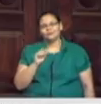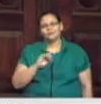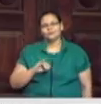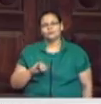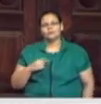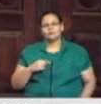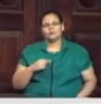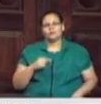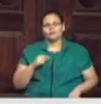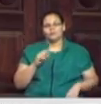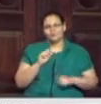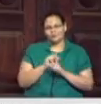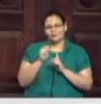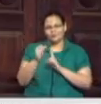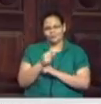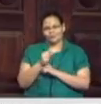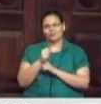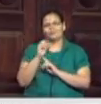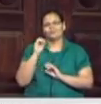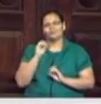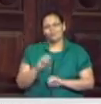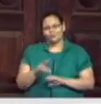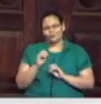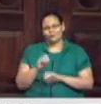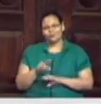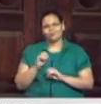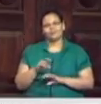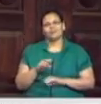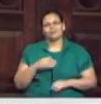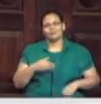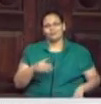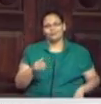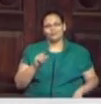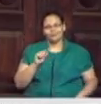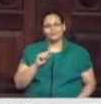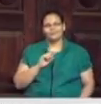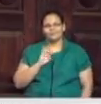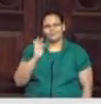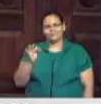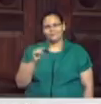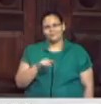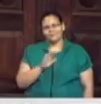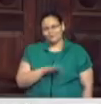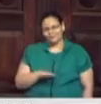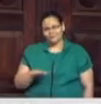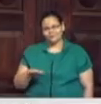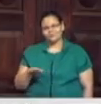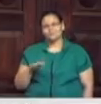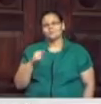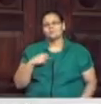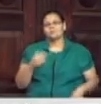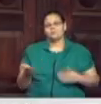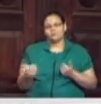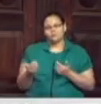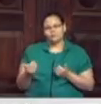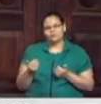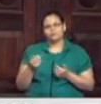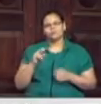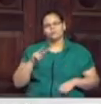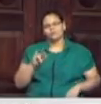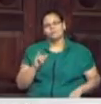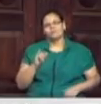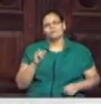sistema socioeducativo com jovens cometendo atos infracionais aí, e mais ainda, colocando aí